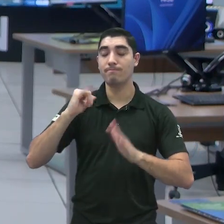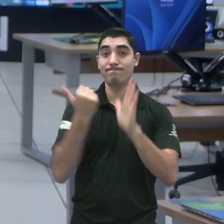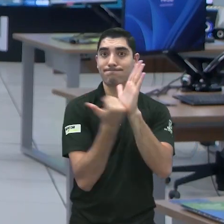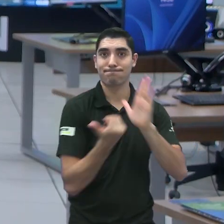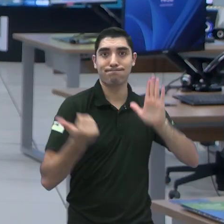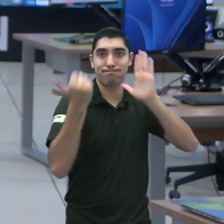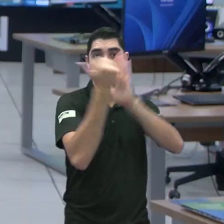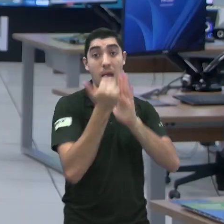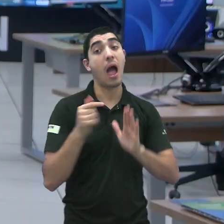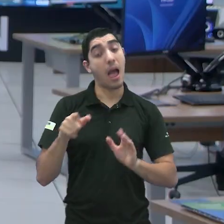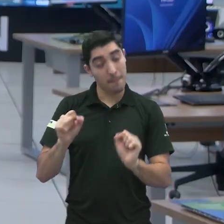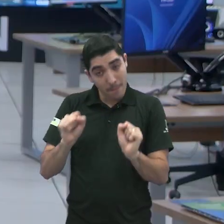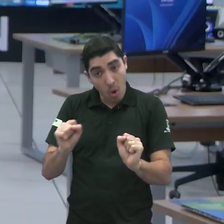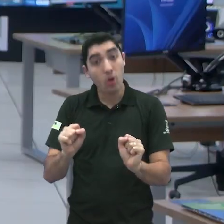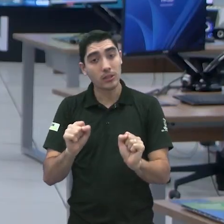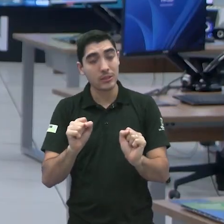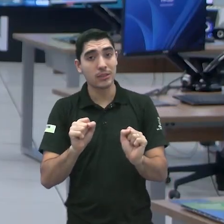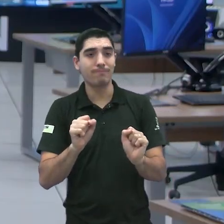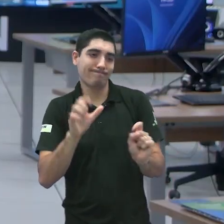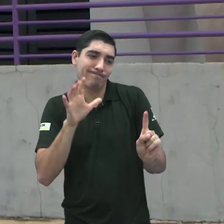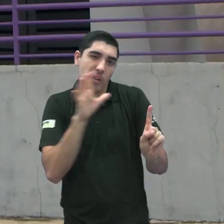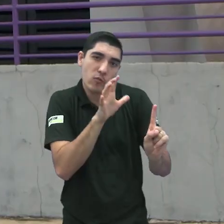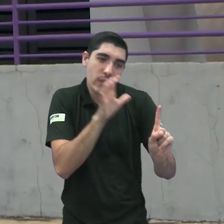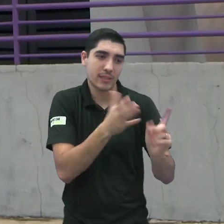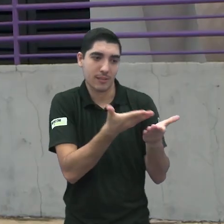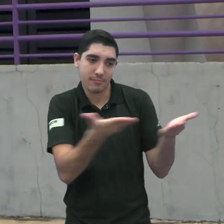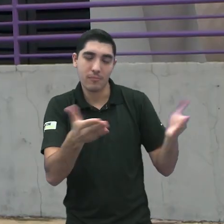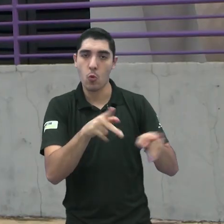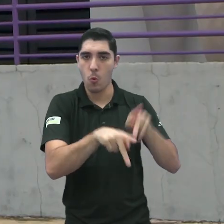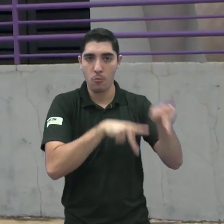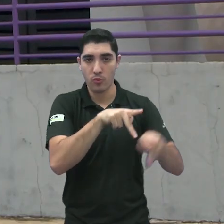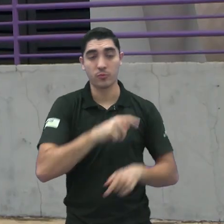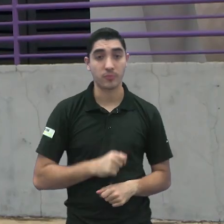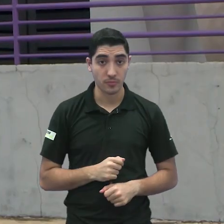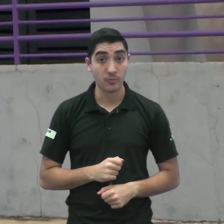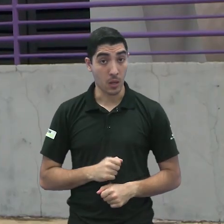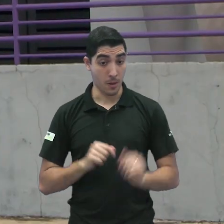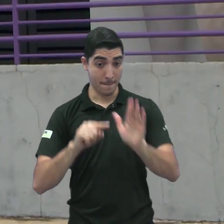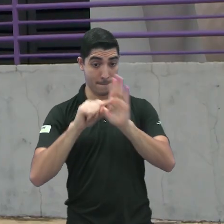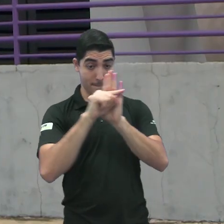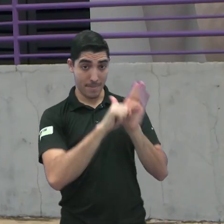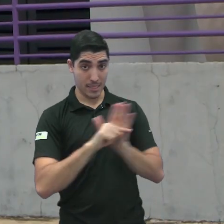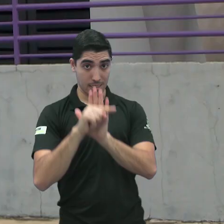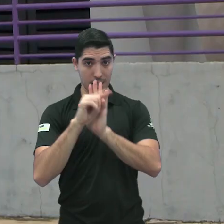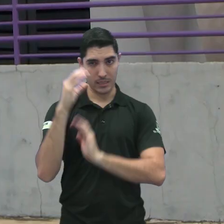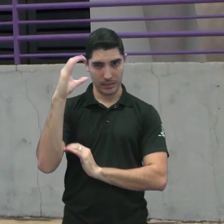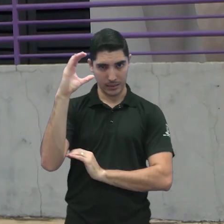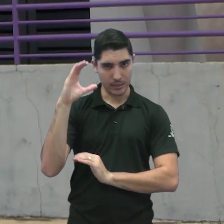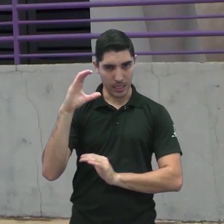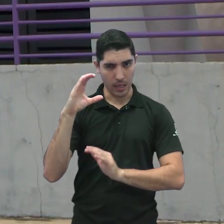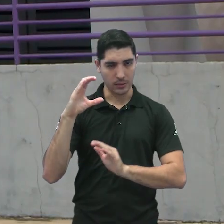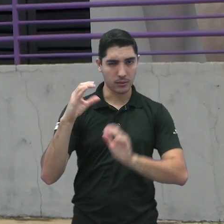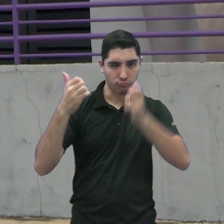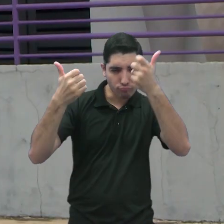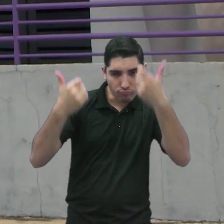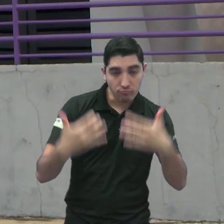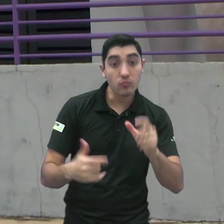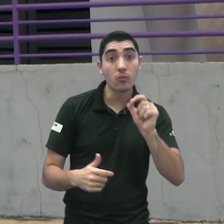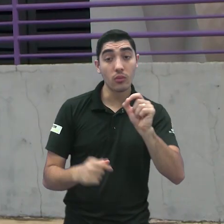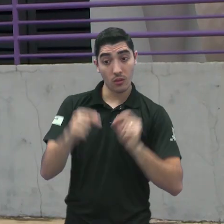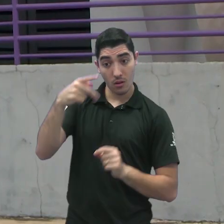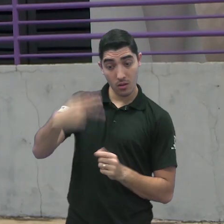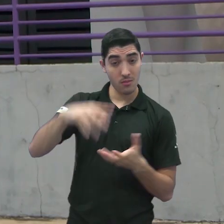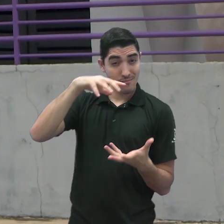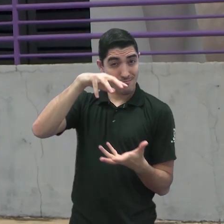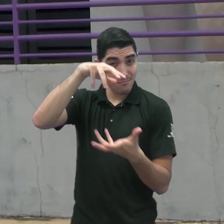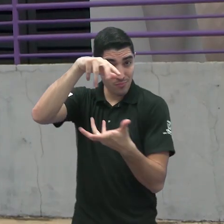geram impactos na população, que são os desastres. Uma pesquisa científica reuniu informações recentes sobre como o planeta está